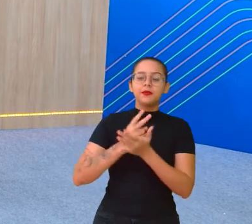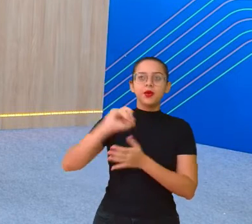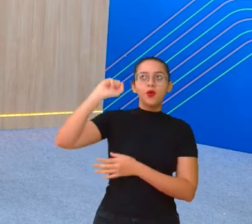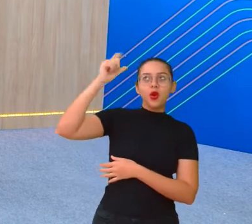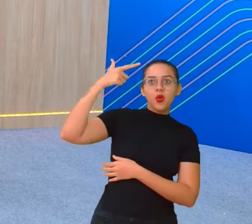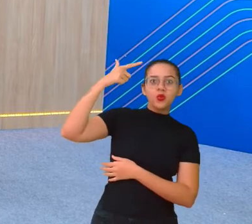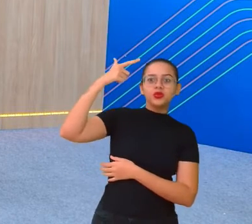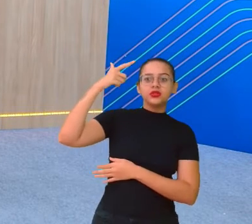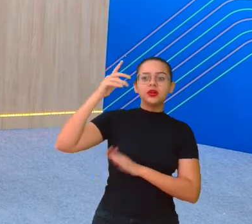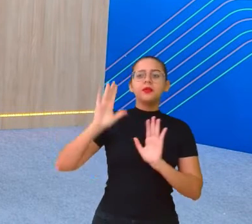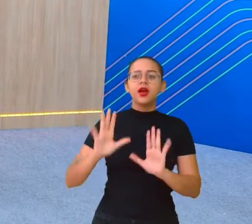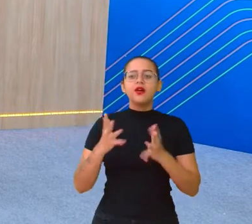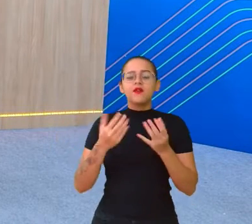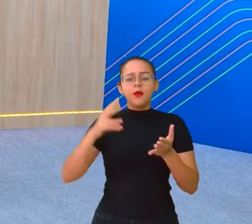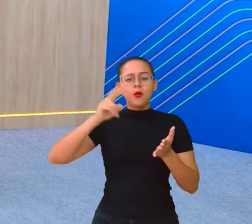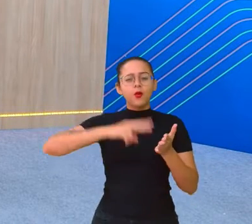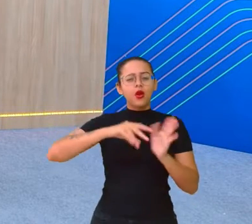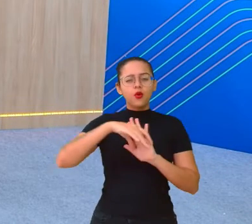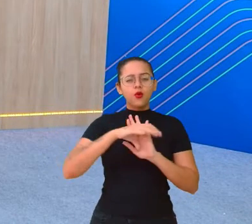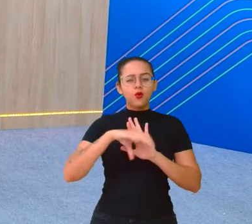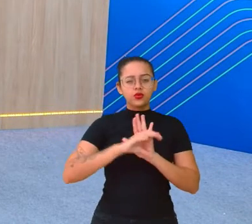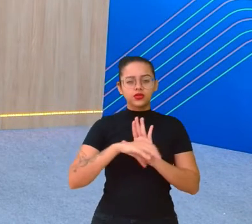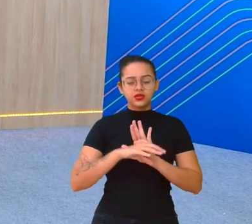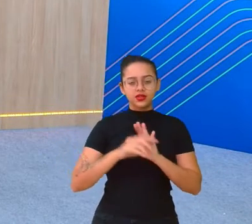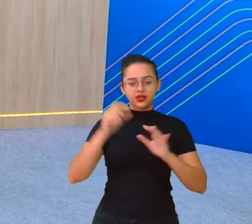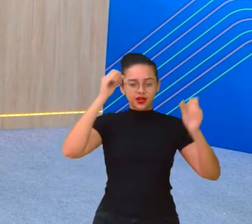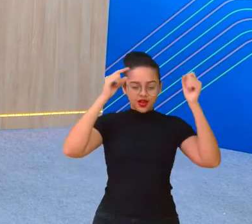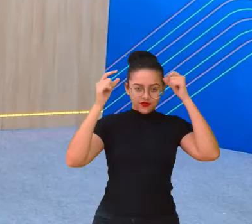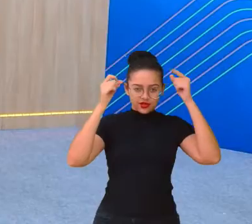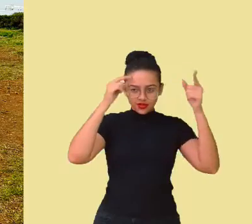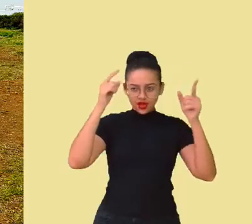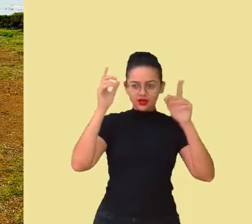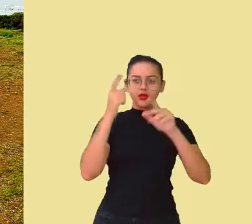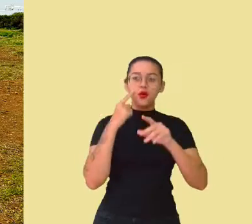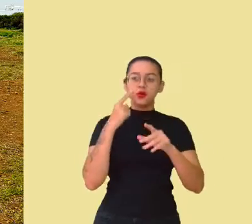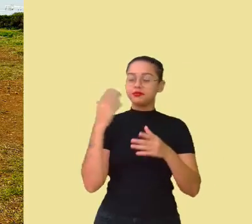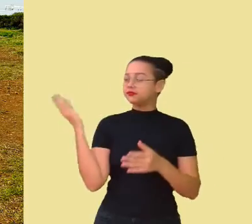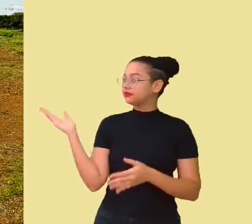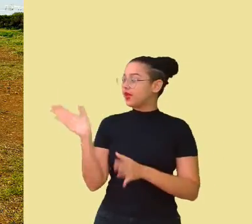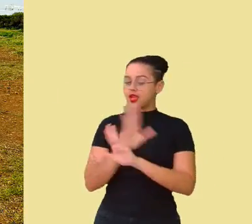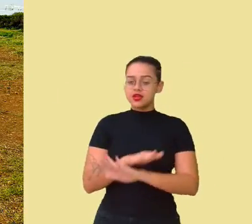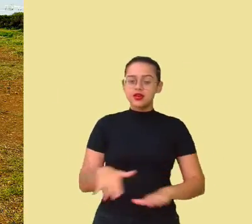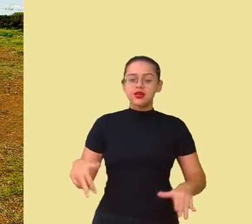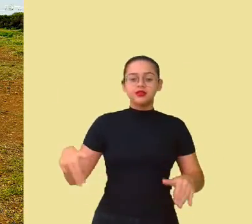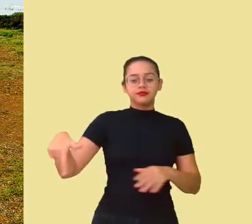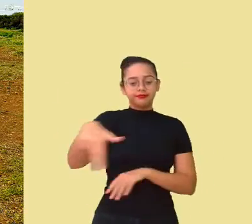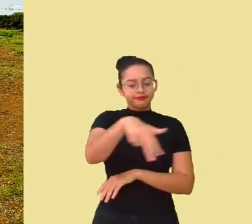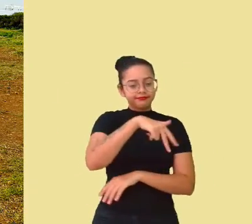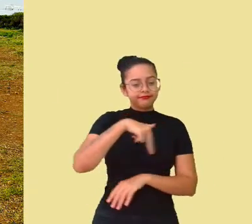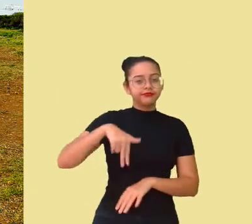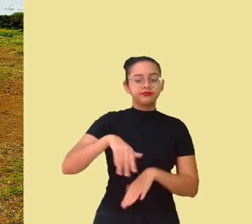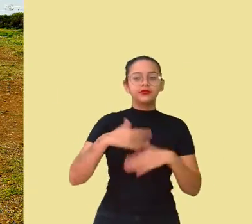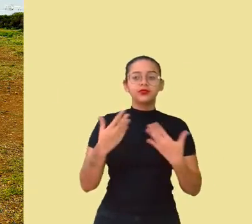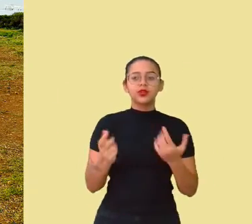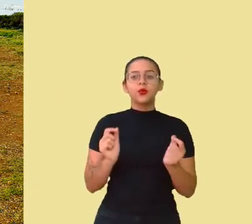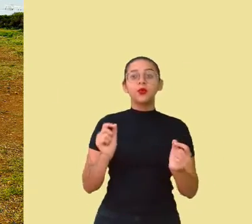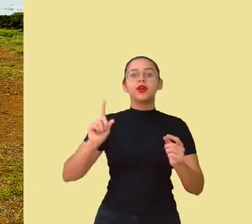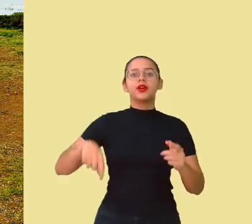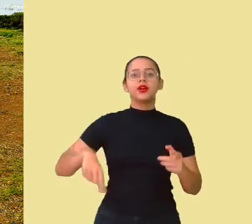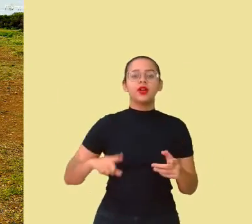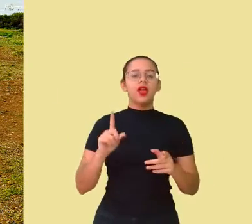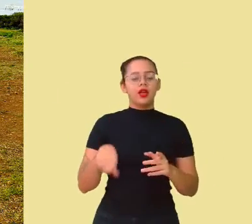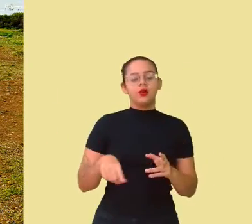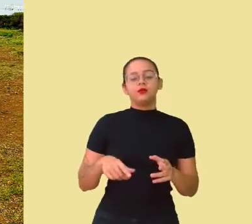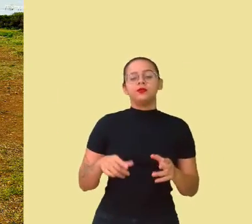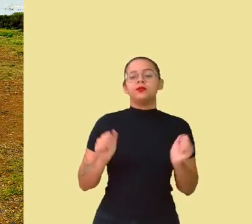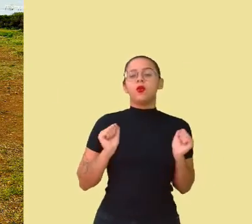né? Mas vamos ler aqui esse conceito de criatividade, até aqui as crianças passeando, né? Então, criatividade é um ato